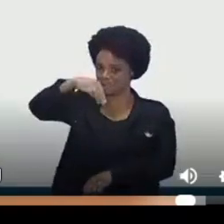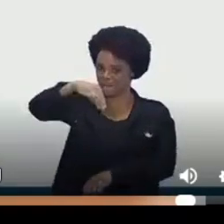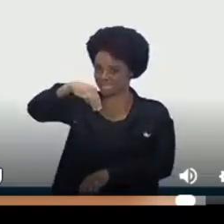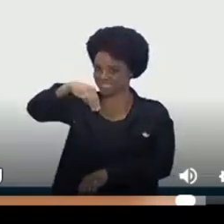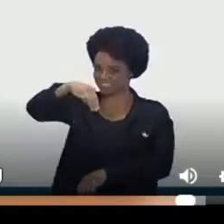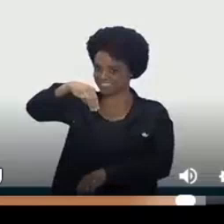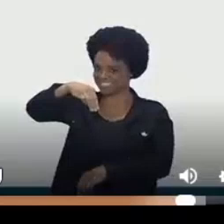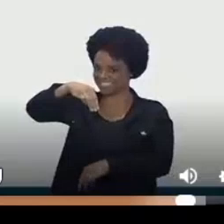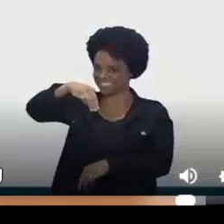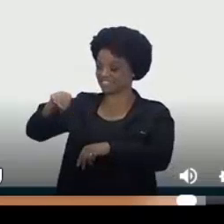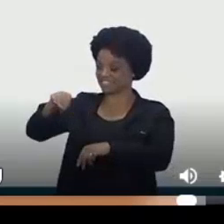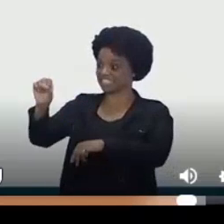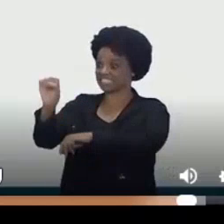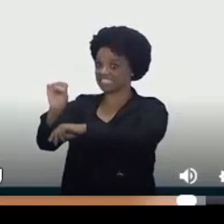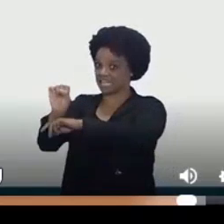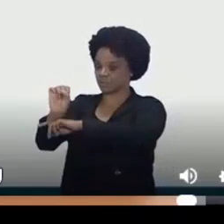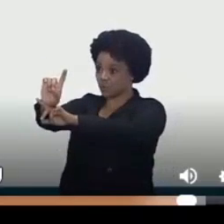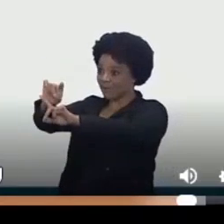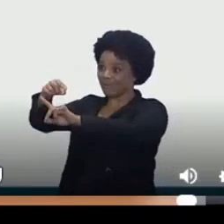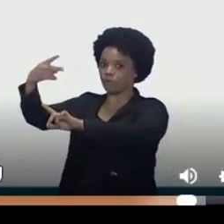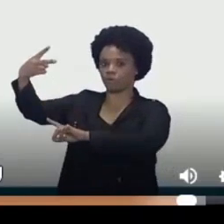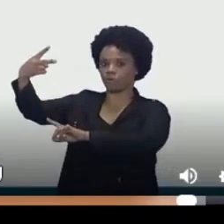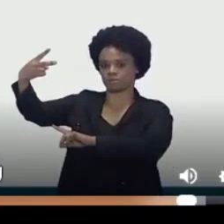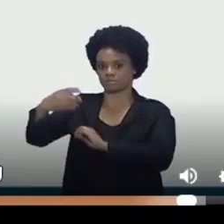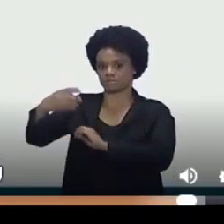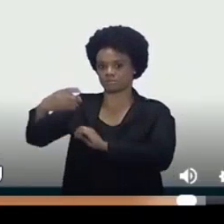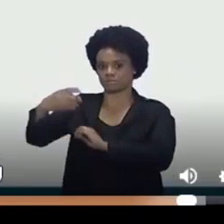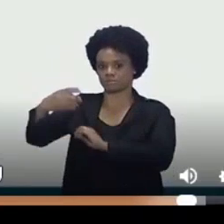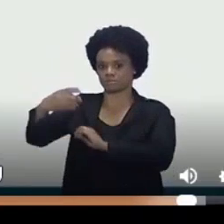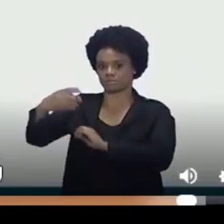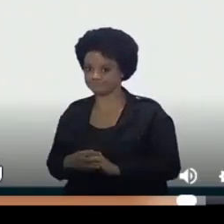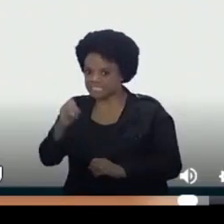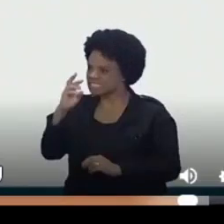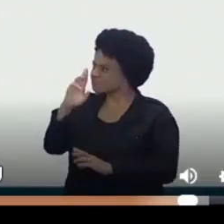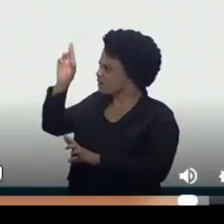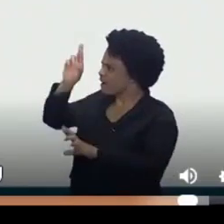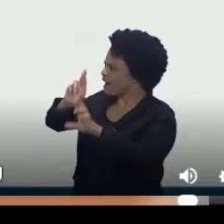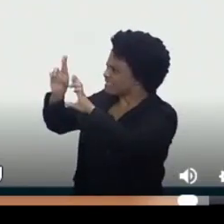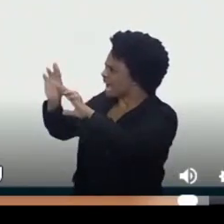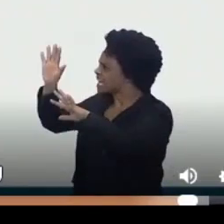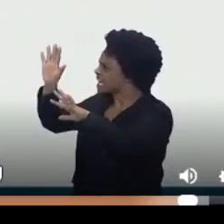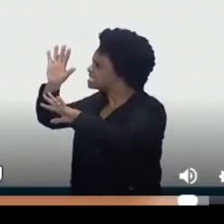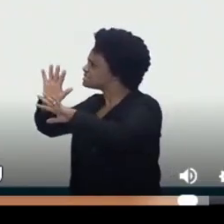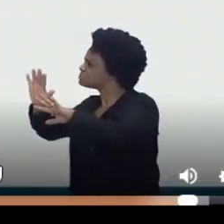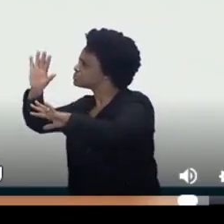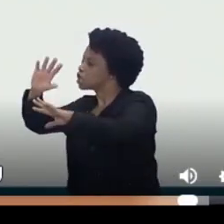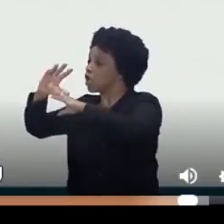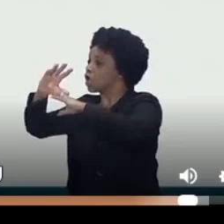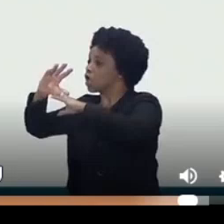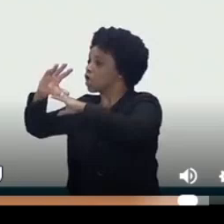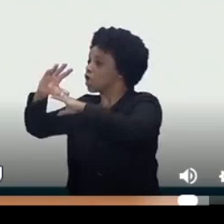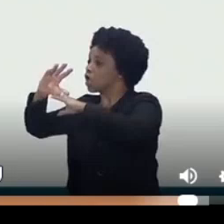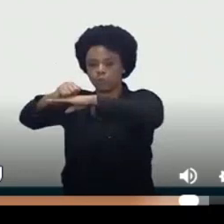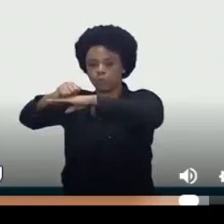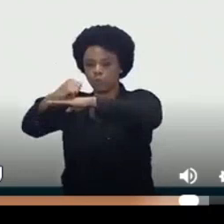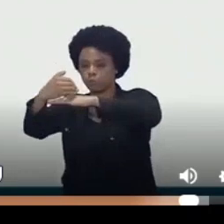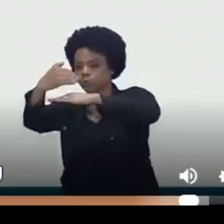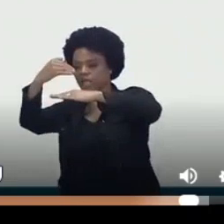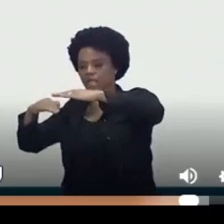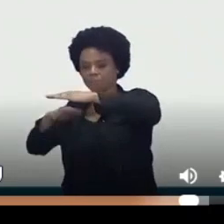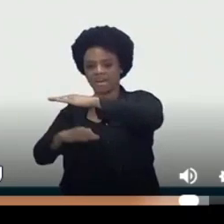E olha que interessante, se você for fazer uma análise, toda essa área que você tem debaixo